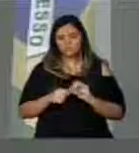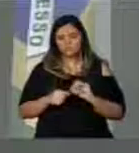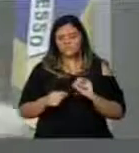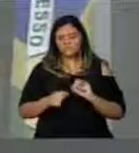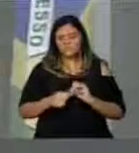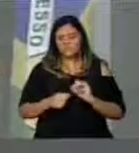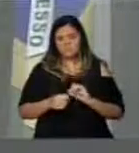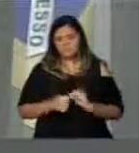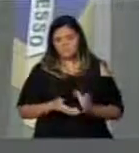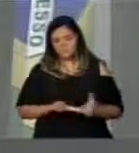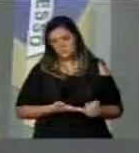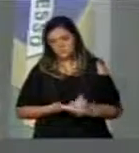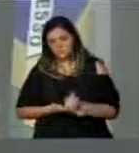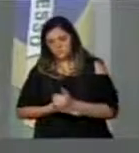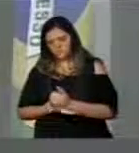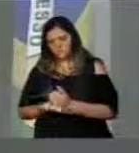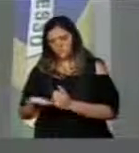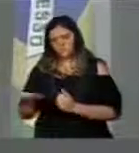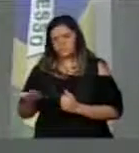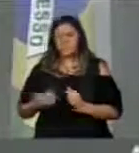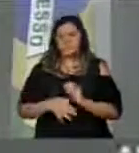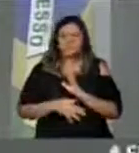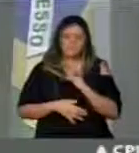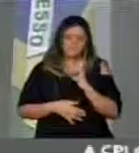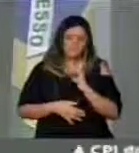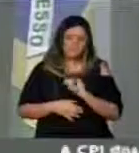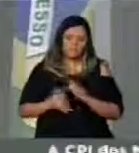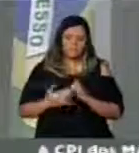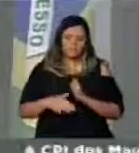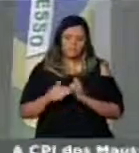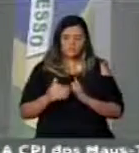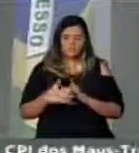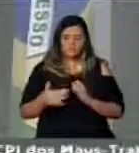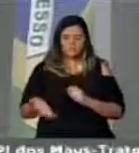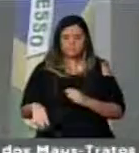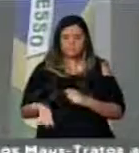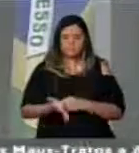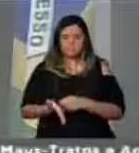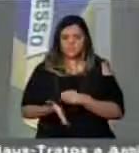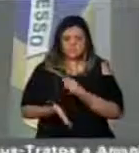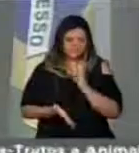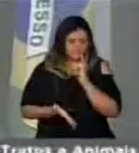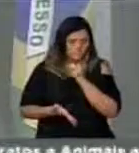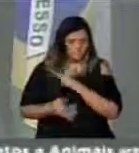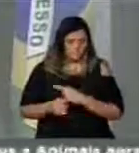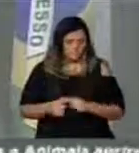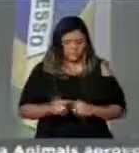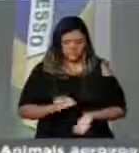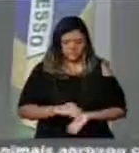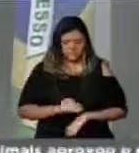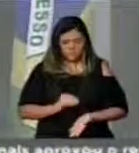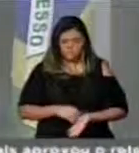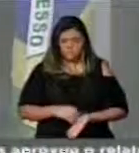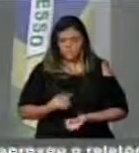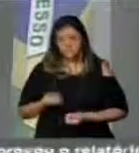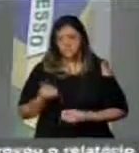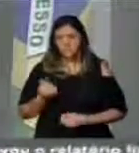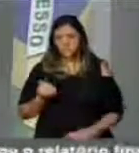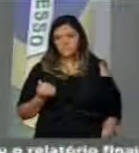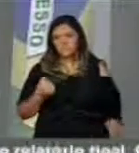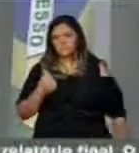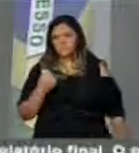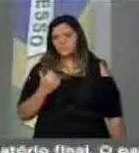retardando medições retardando o pagamento porque não tem os recursos necessários exatamente pra poder